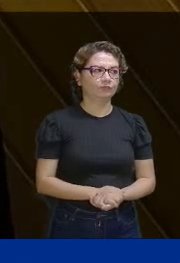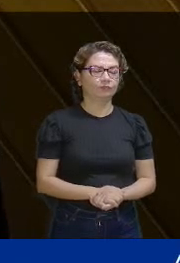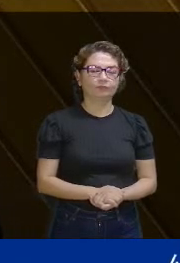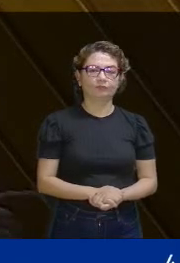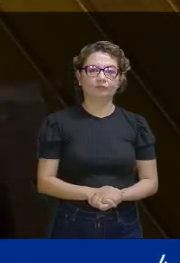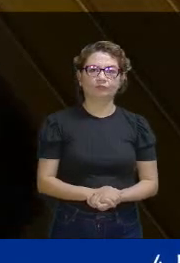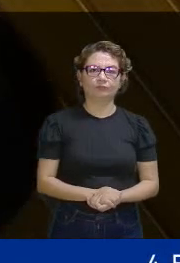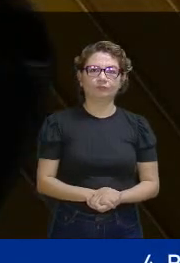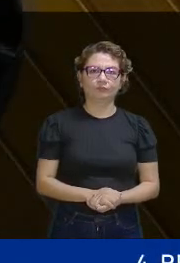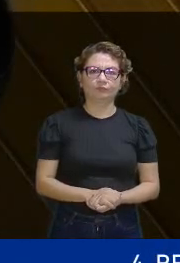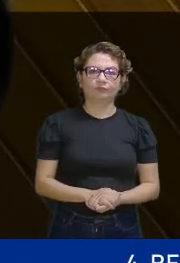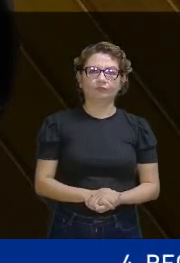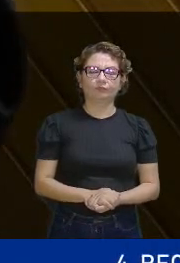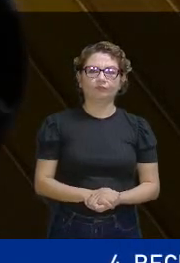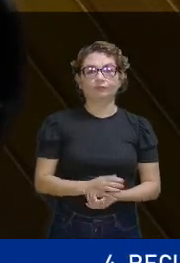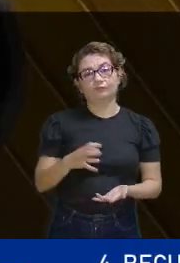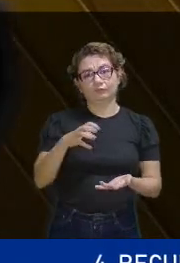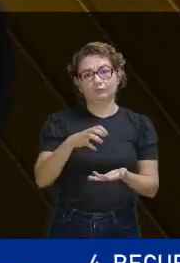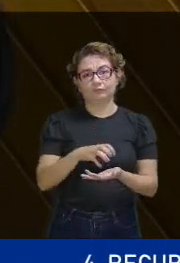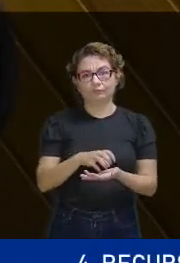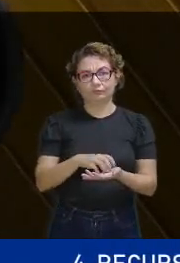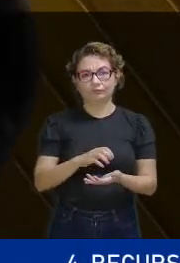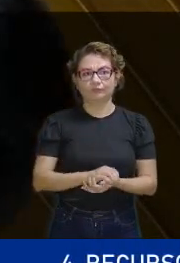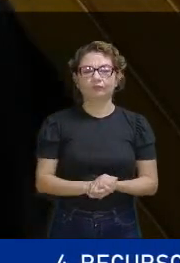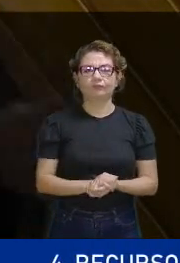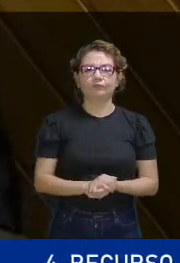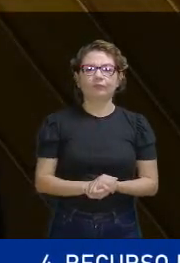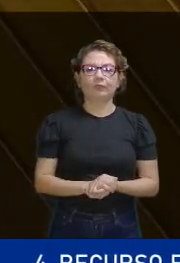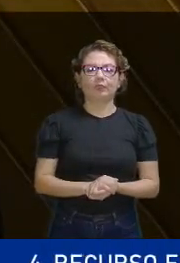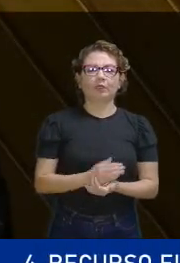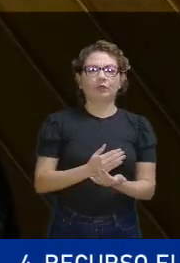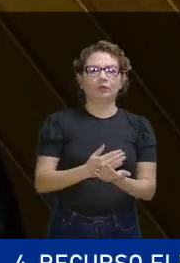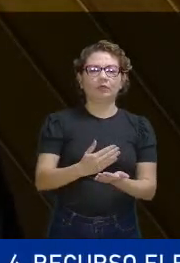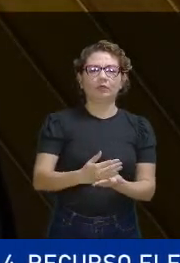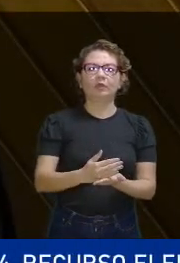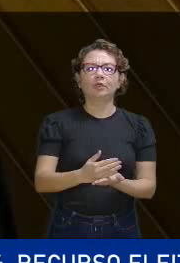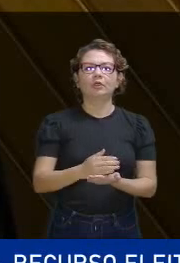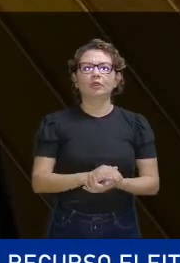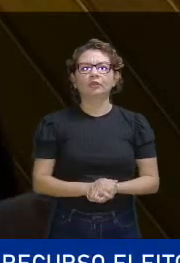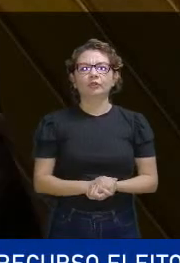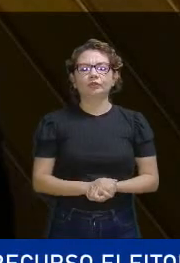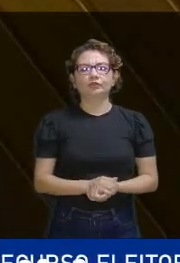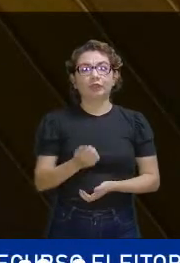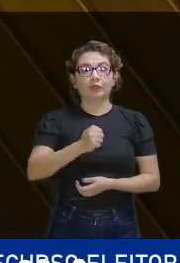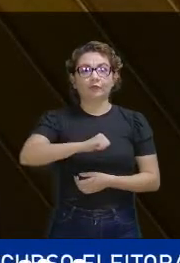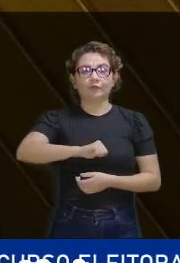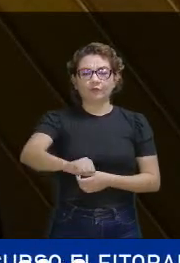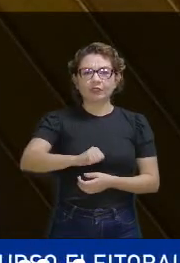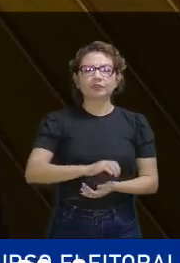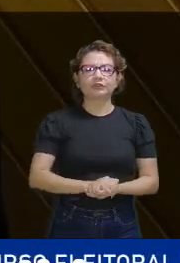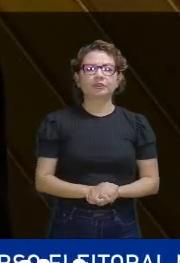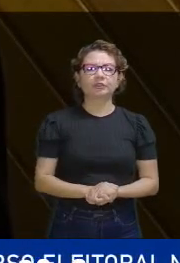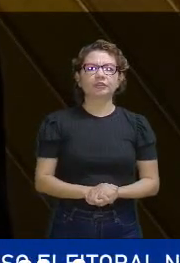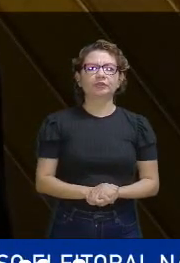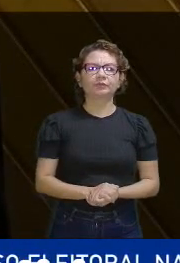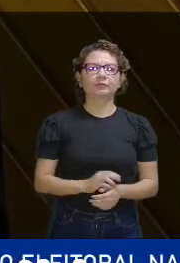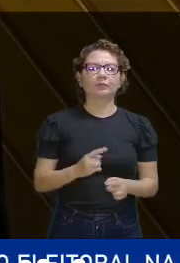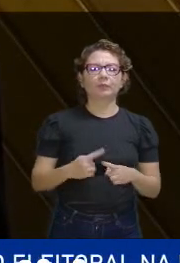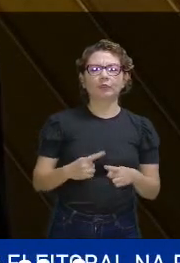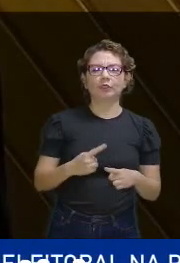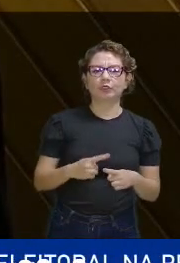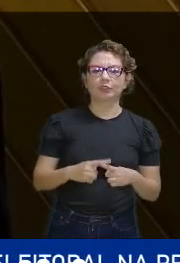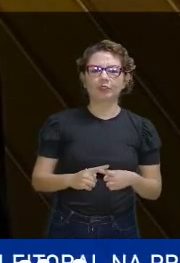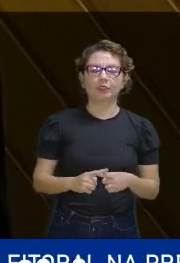Em relação ao Foco preliminar, no juiz Anselmo de cerceamento Gonçalves. de defesa. Alega-se em sede preliminar a ocorrência de cerceamento de defesa, visto